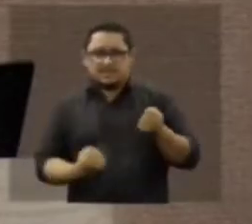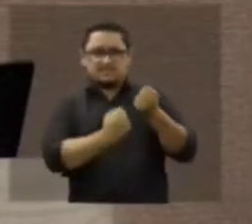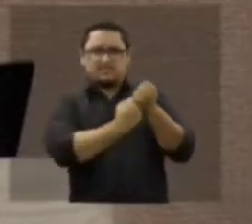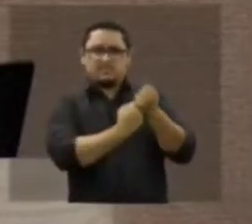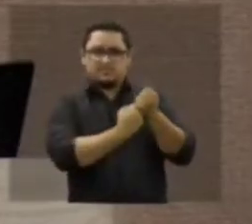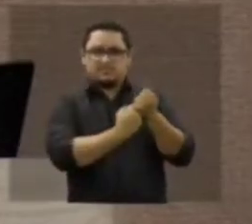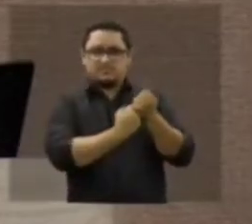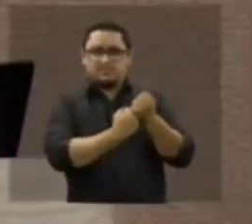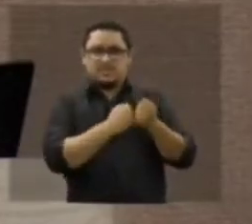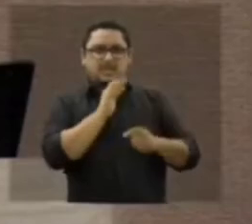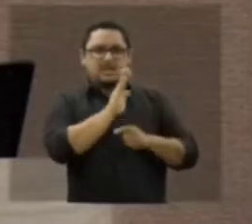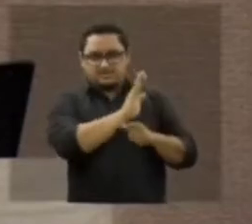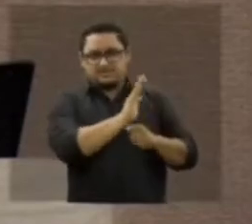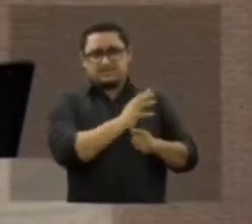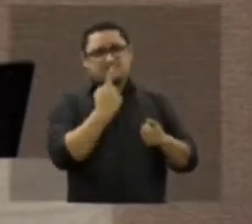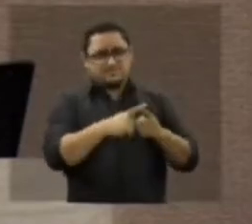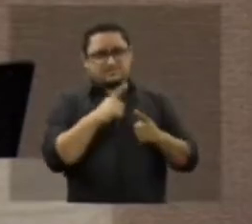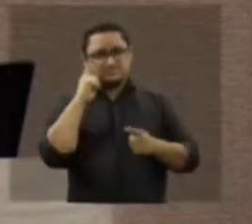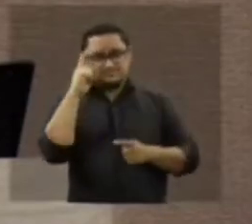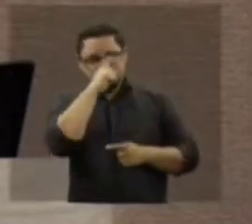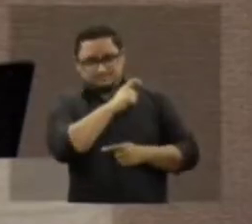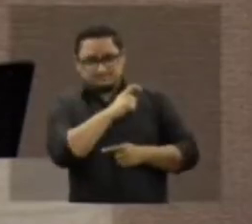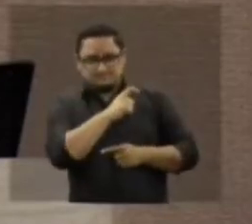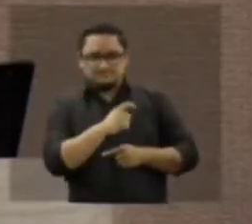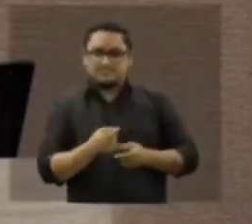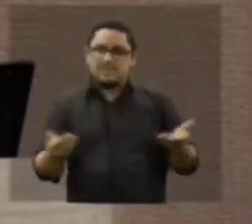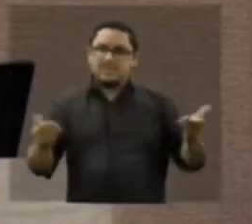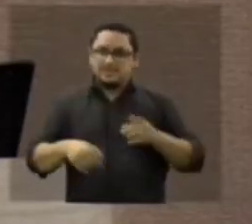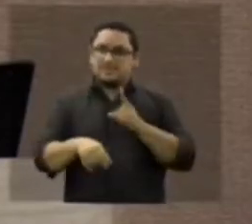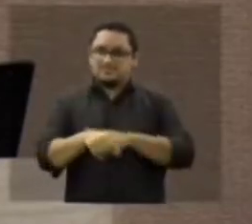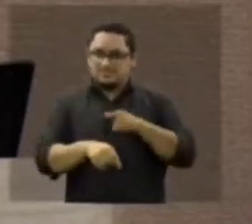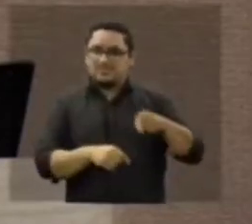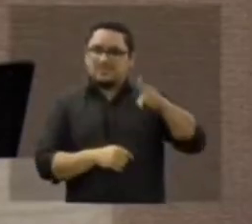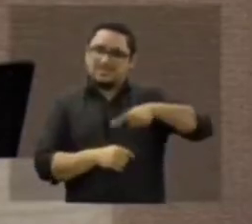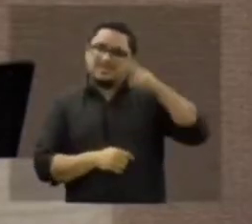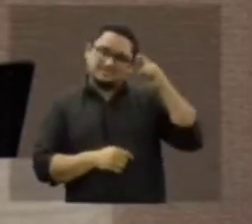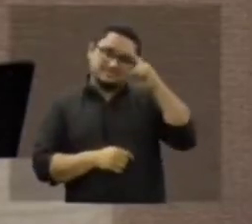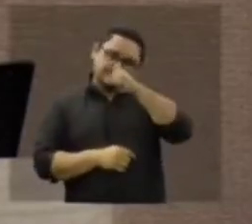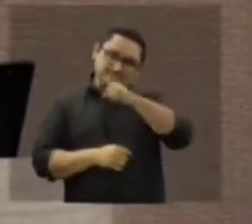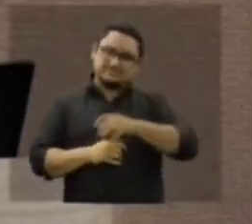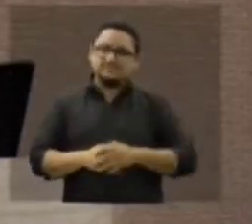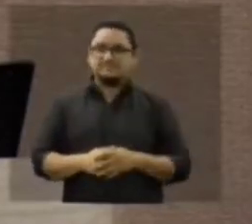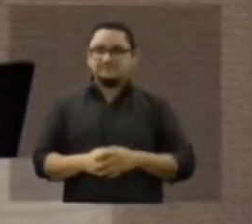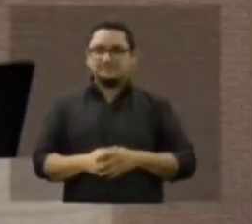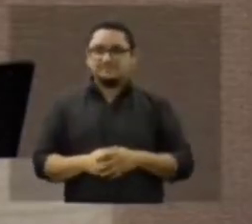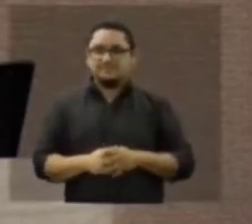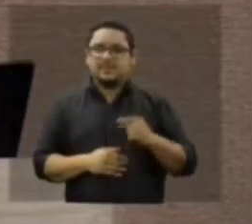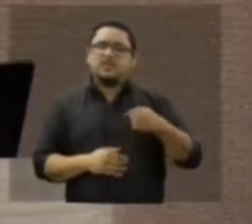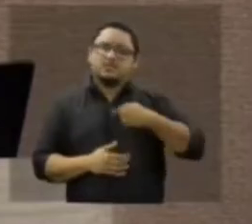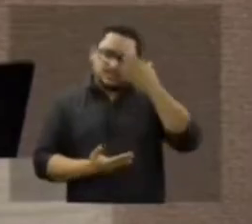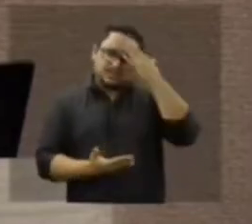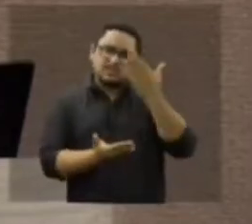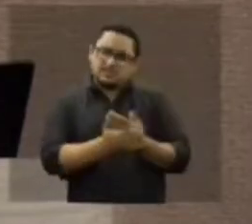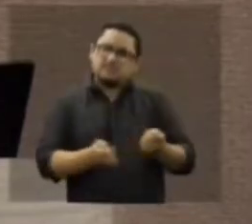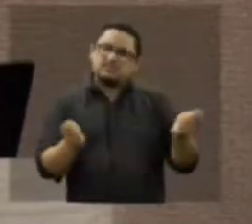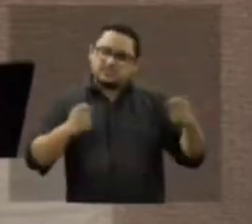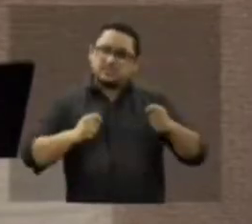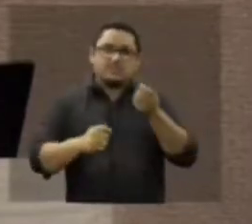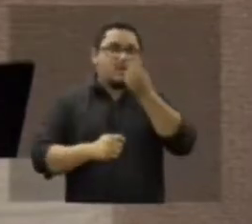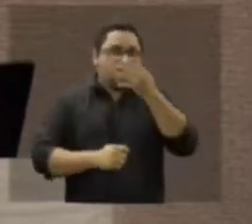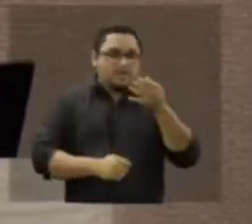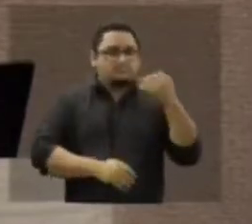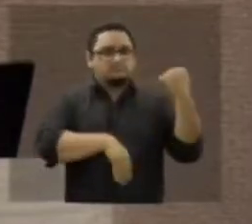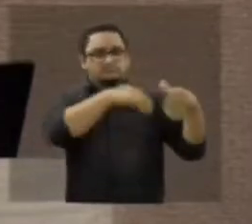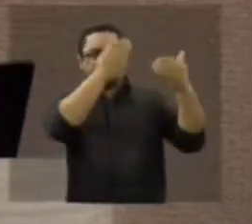especialmente com for difícil e agora esse momento é difícil confiamos no Triunfo do bem da justiça e